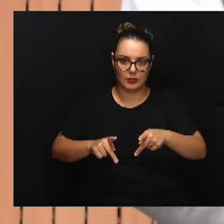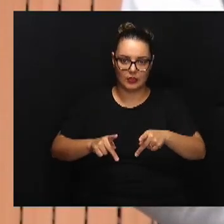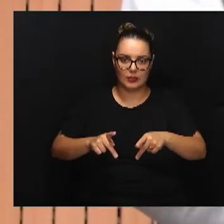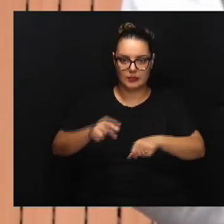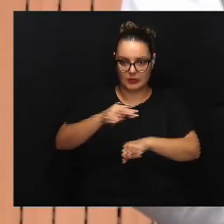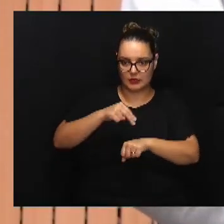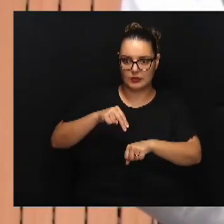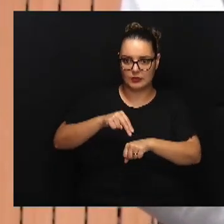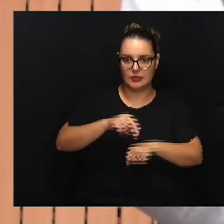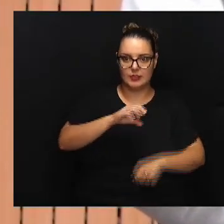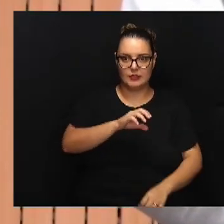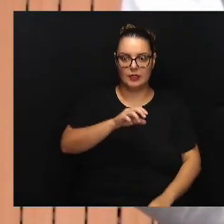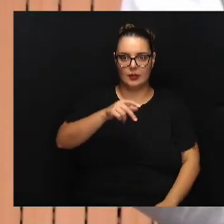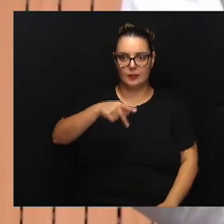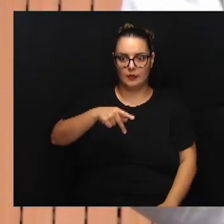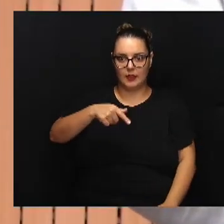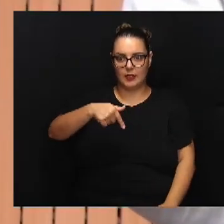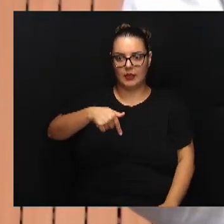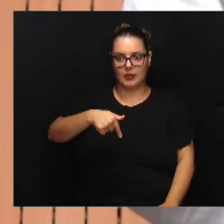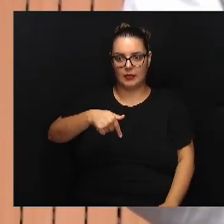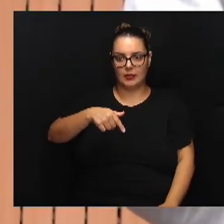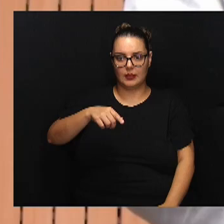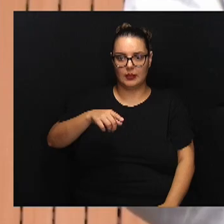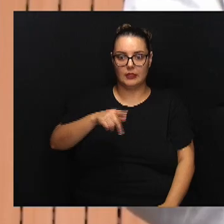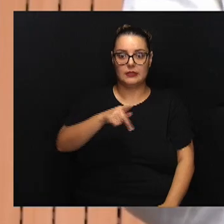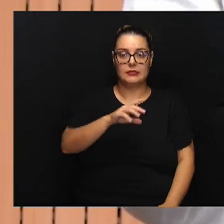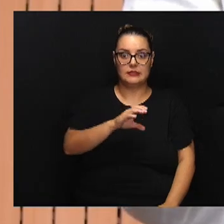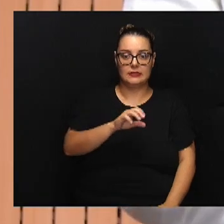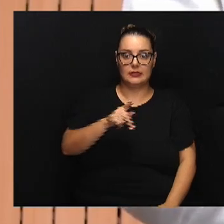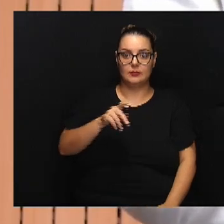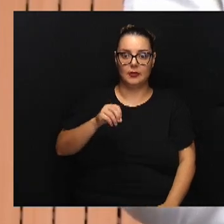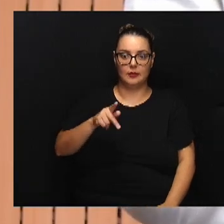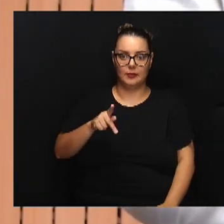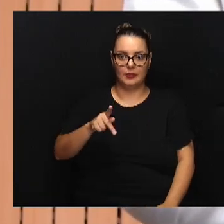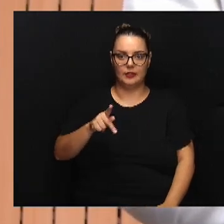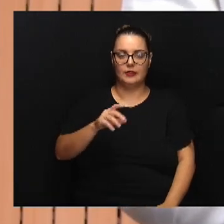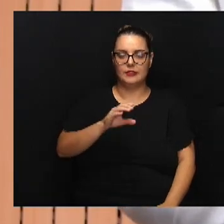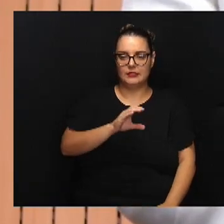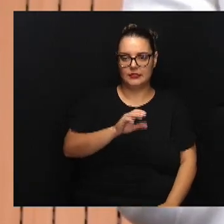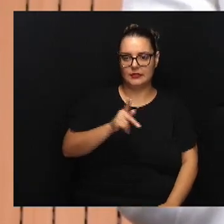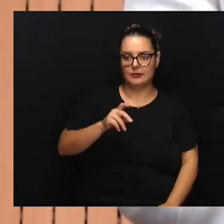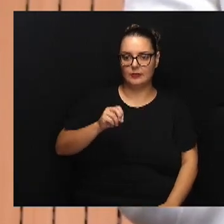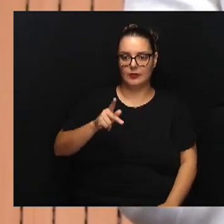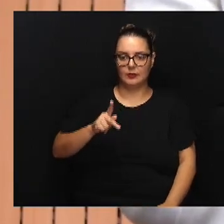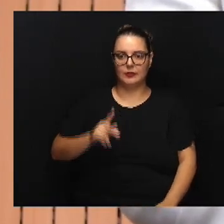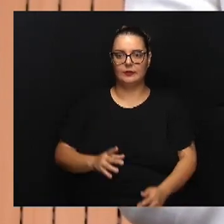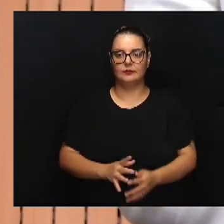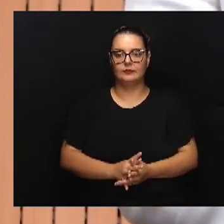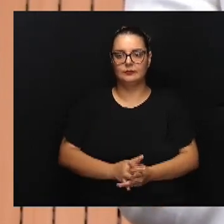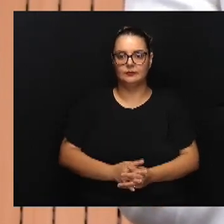É CPQD. CEPOP, olha só. CEPOP, eu já estou confundindo.